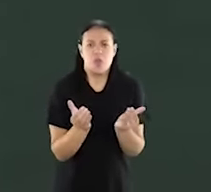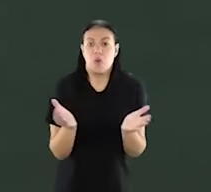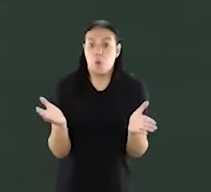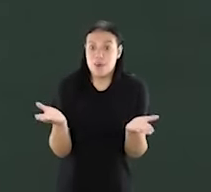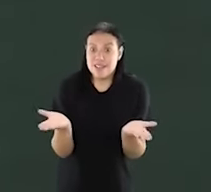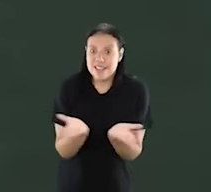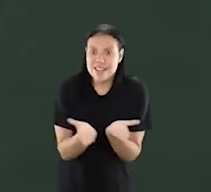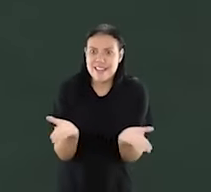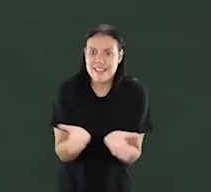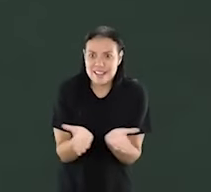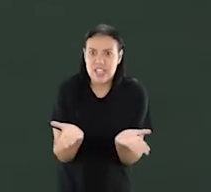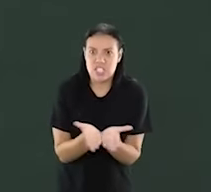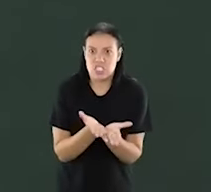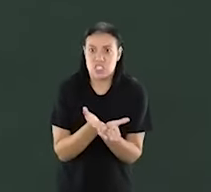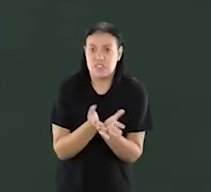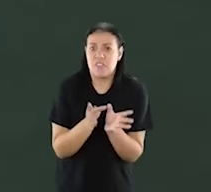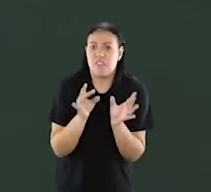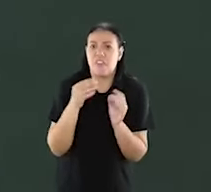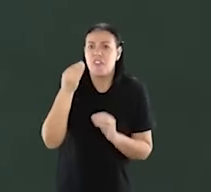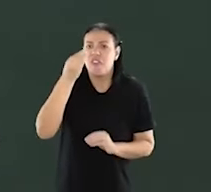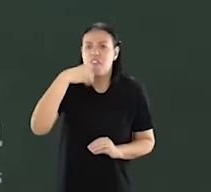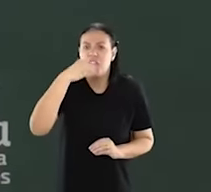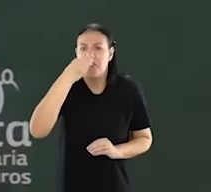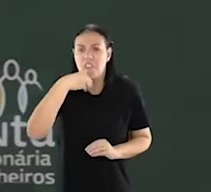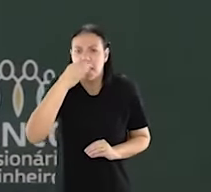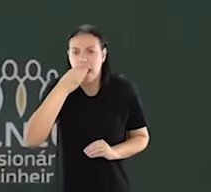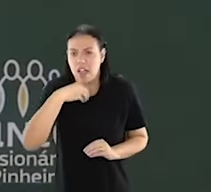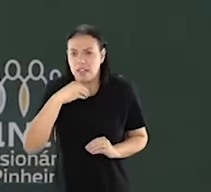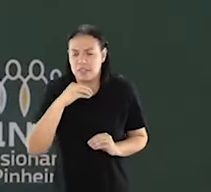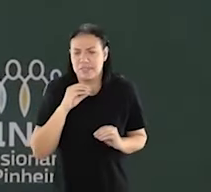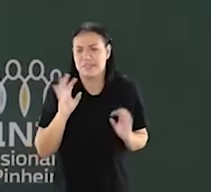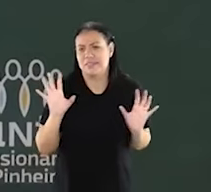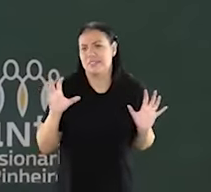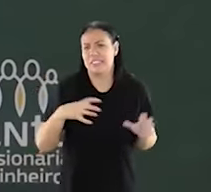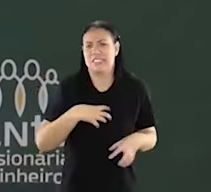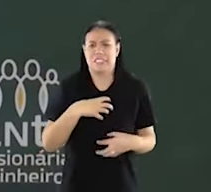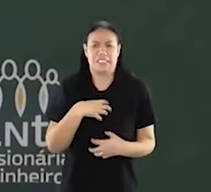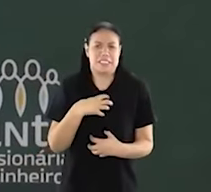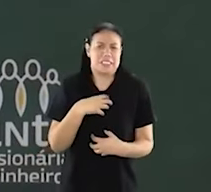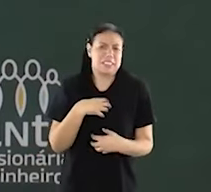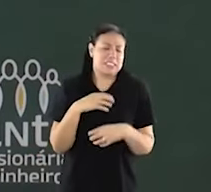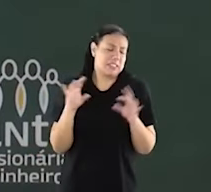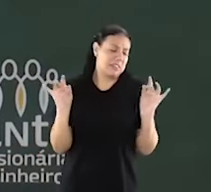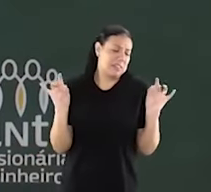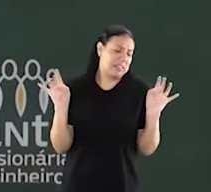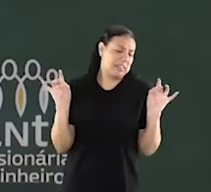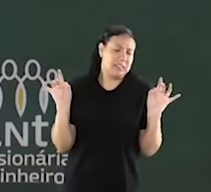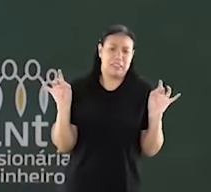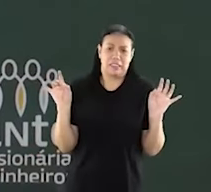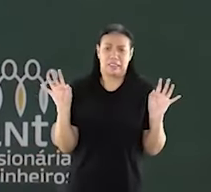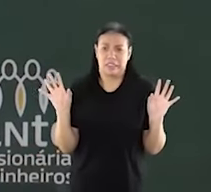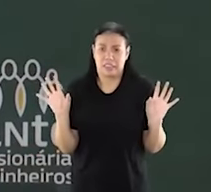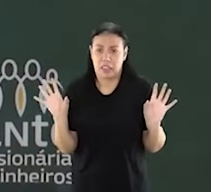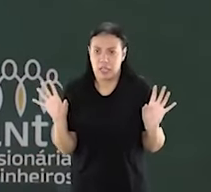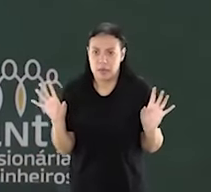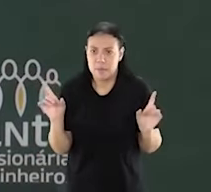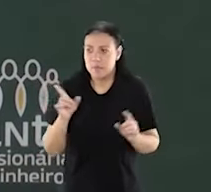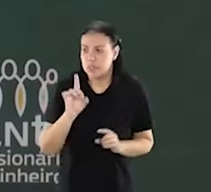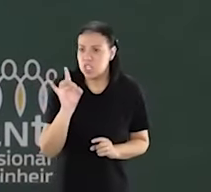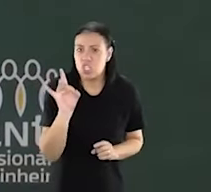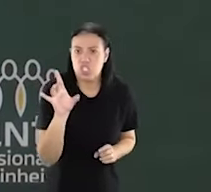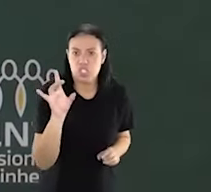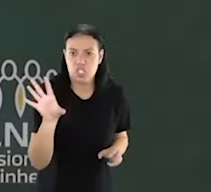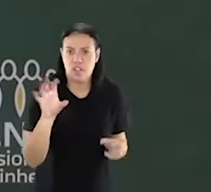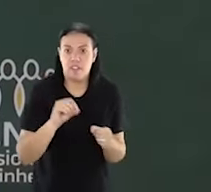ser um crente cristal, não ser um crente hipersensível, não ser aquele crente que só faz alguma coisa se receber um tapinha